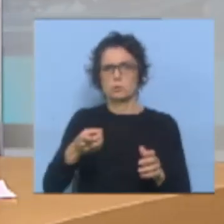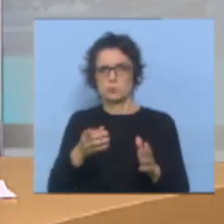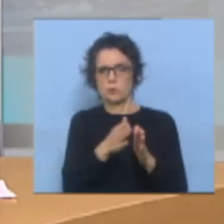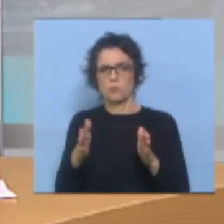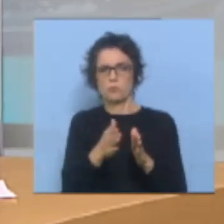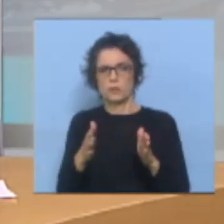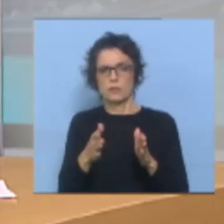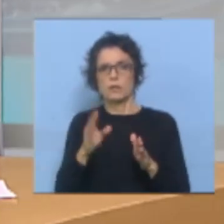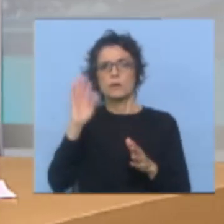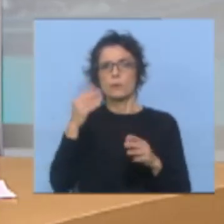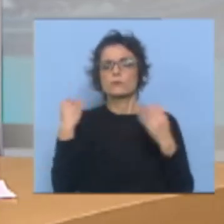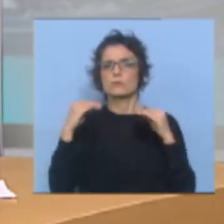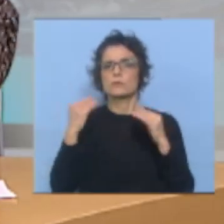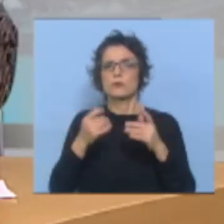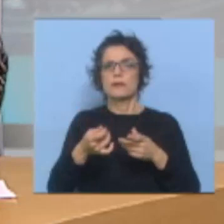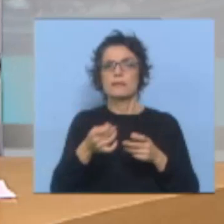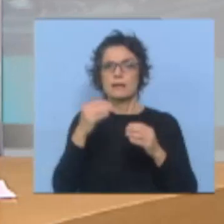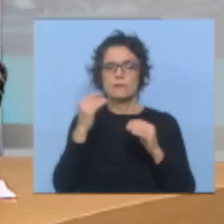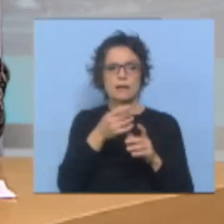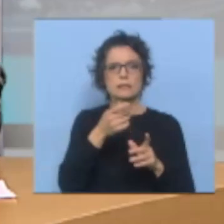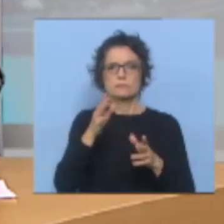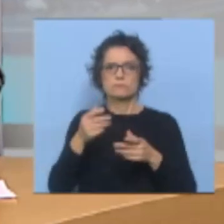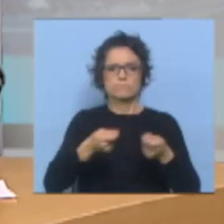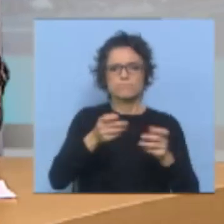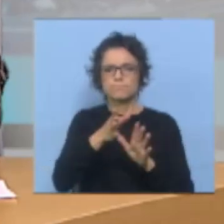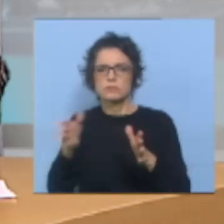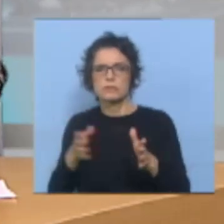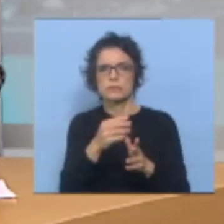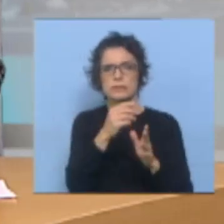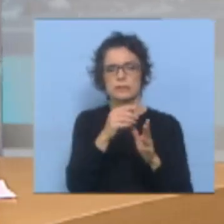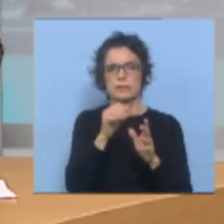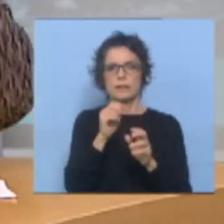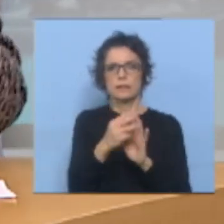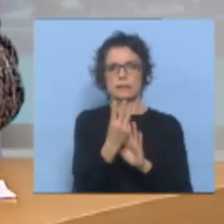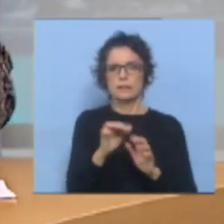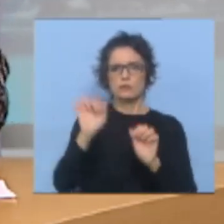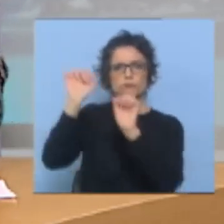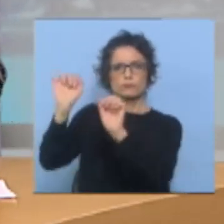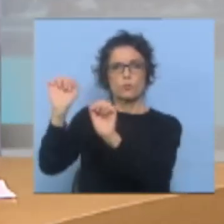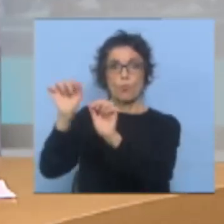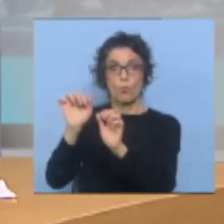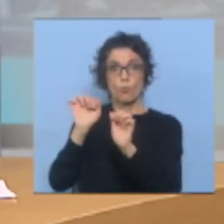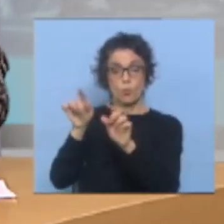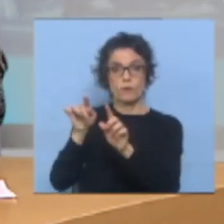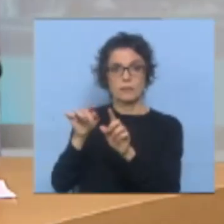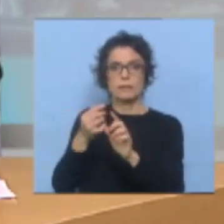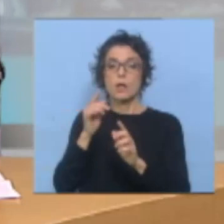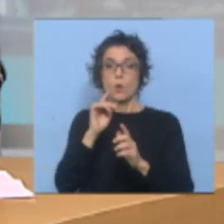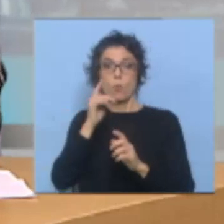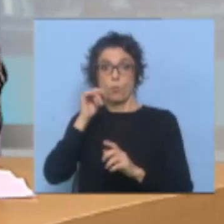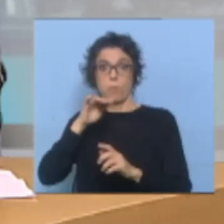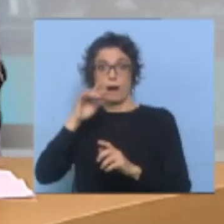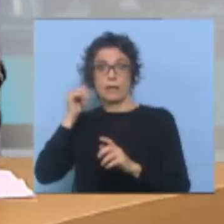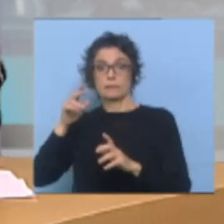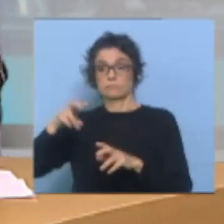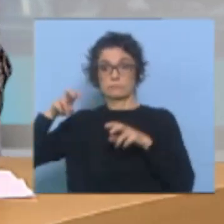estava a treinar 3 guarda-redes da mesma equipa, não é? Os pais aplaudiam, os pais de um deles, não é?